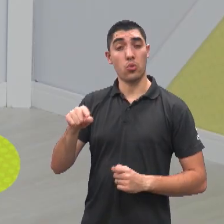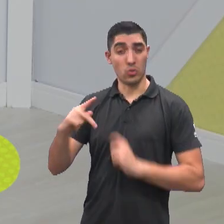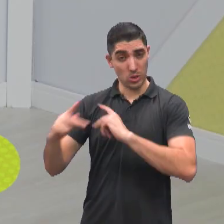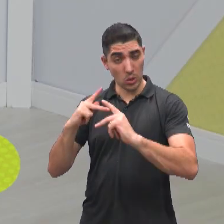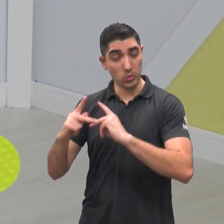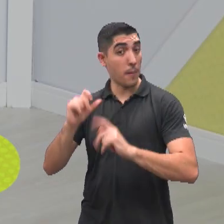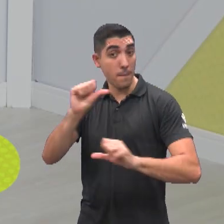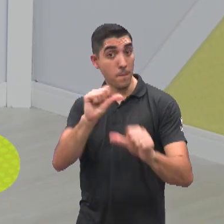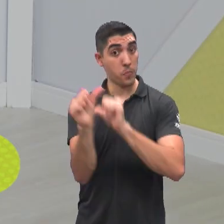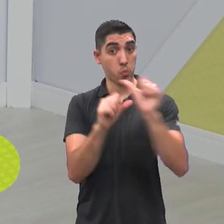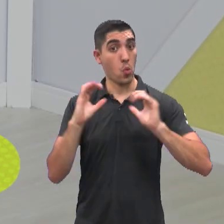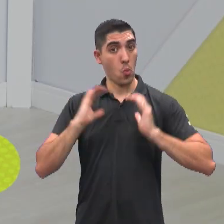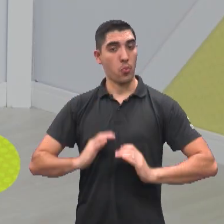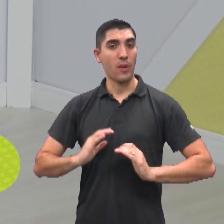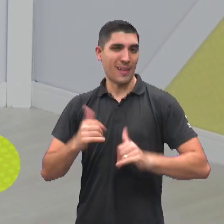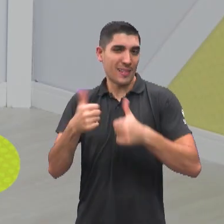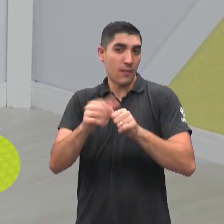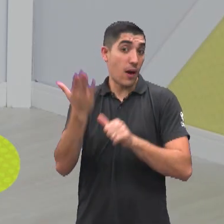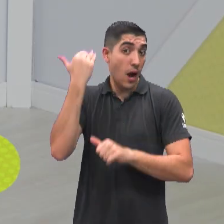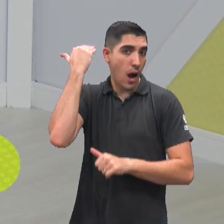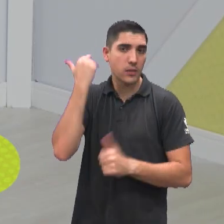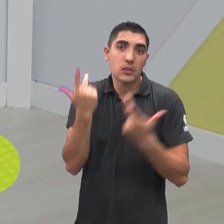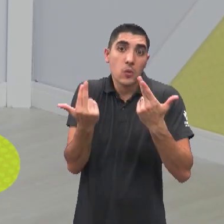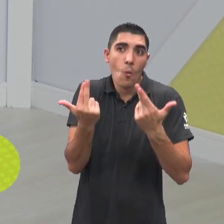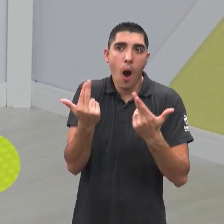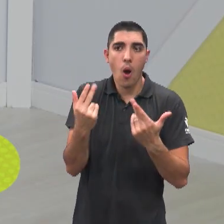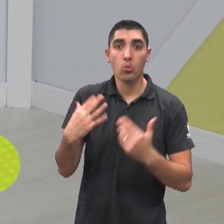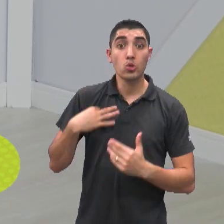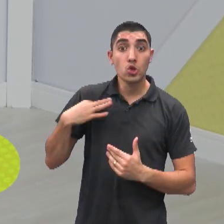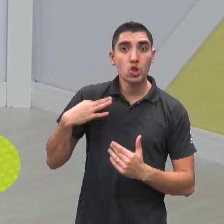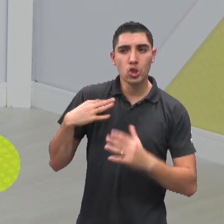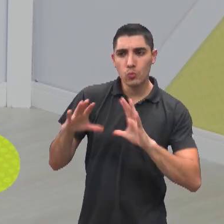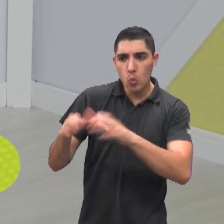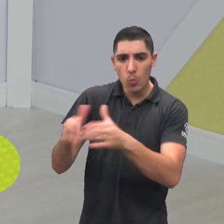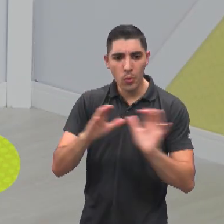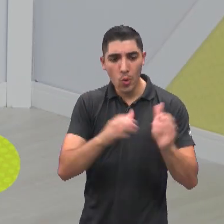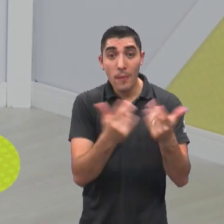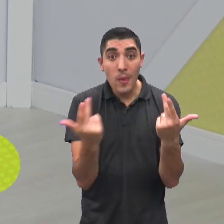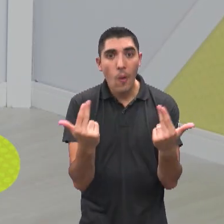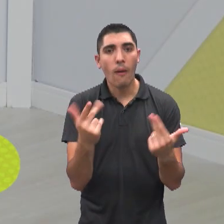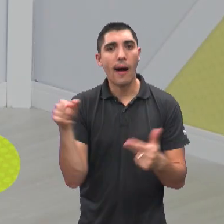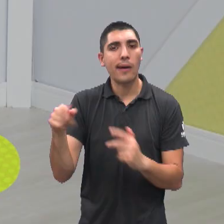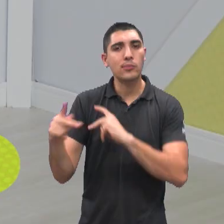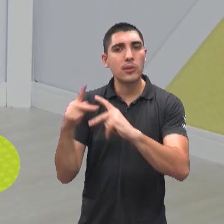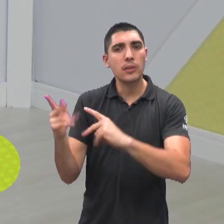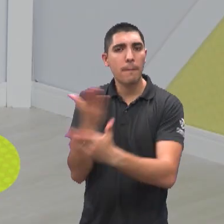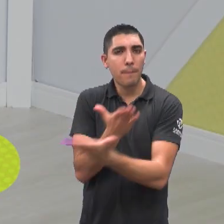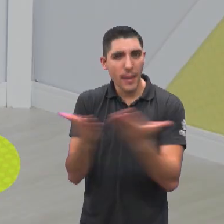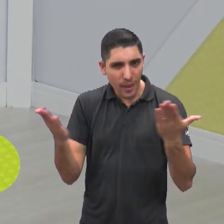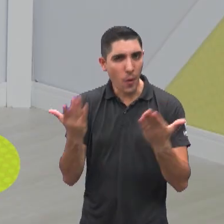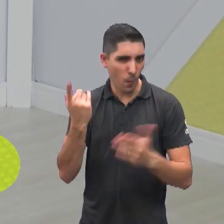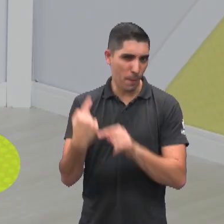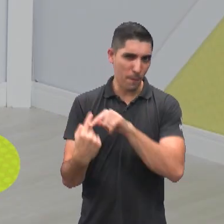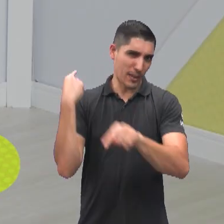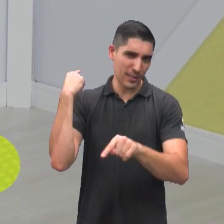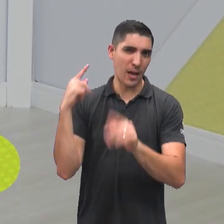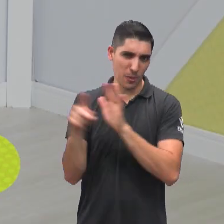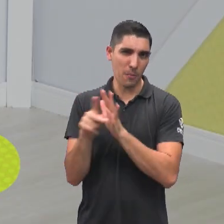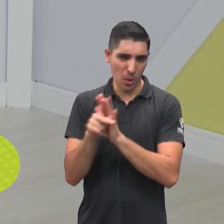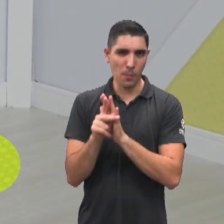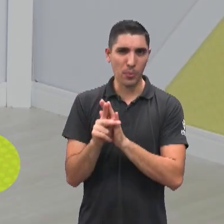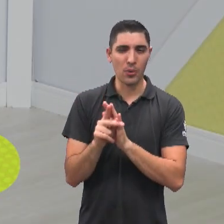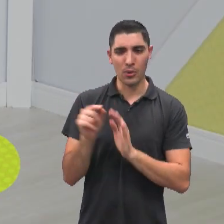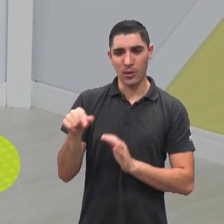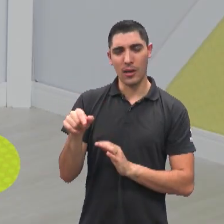acho que as equipes são praticamente as mesmas que se enfrentaram pelo Paulista, ontem se enfrentaram pela Liga Nacional, e o São José fica